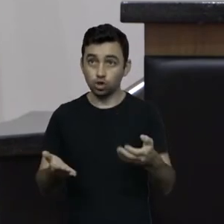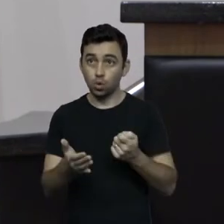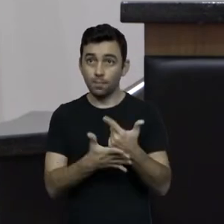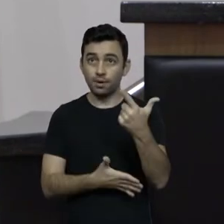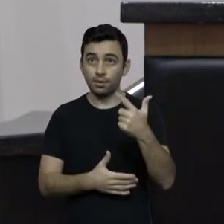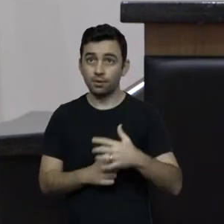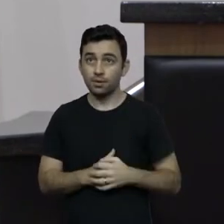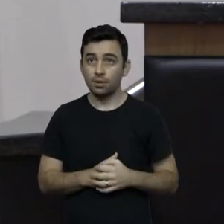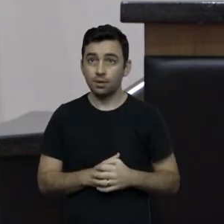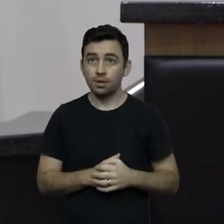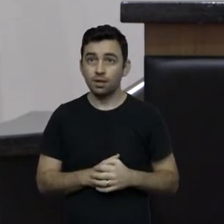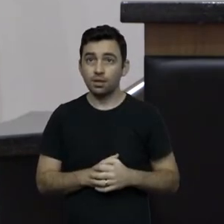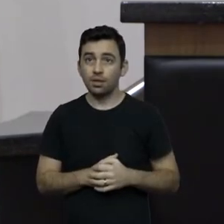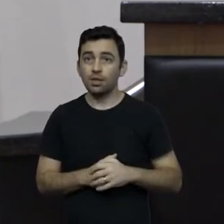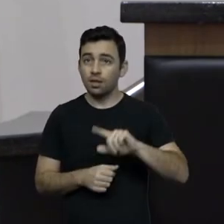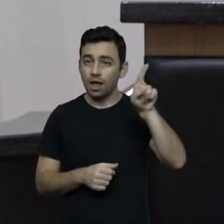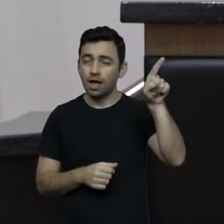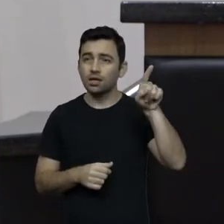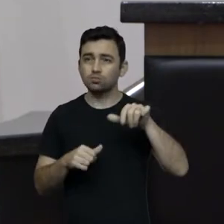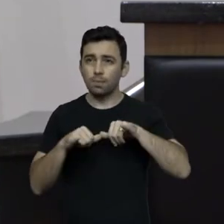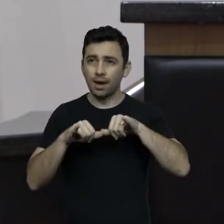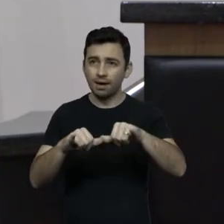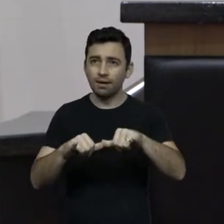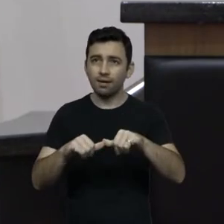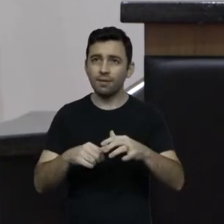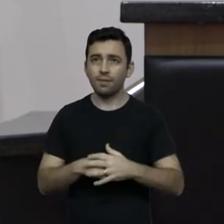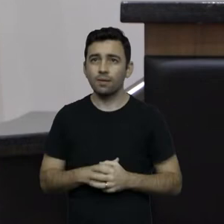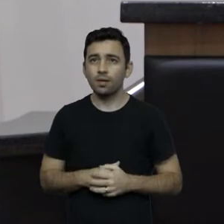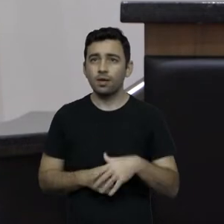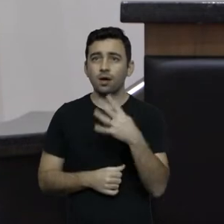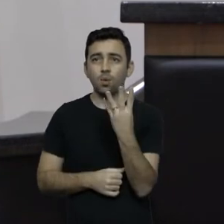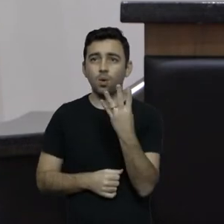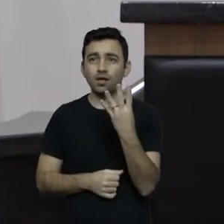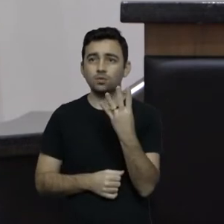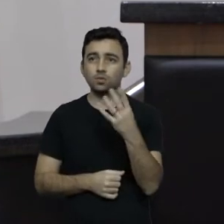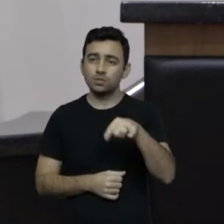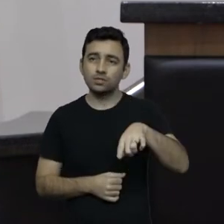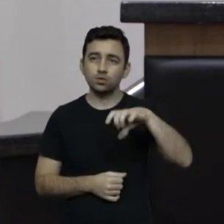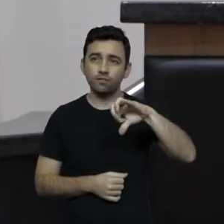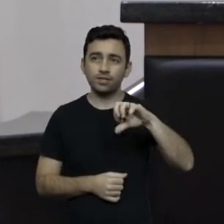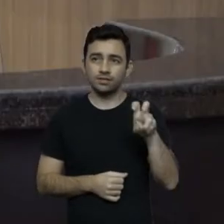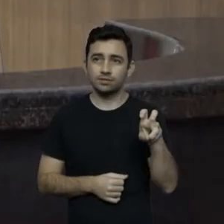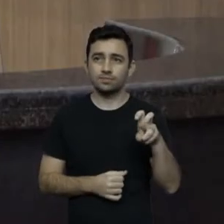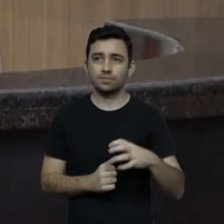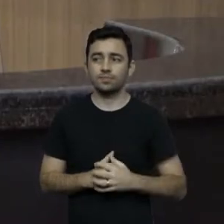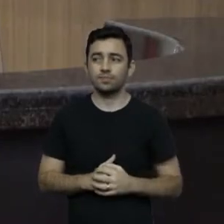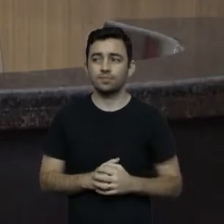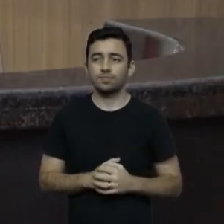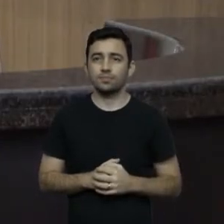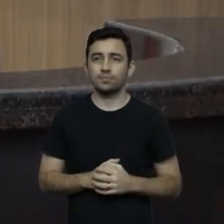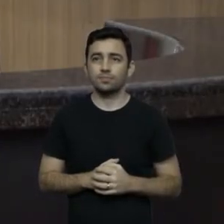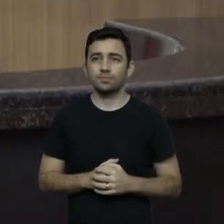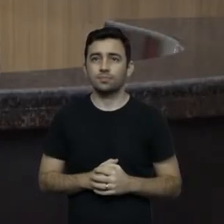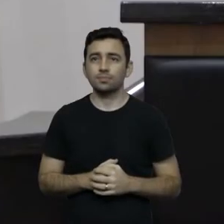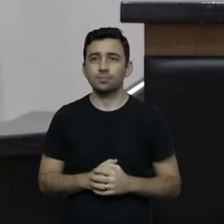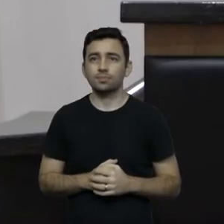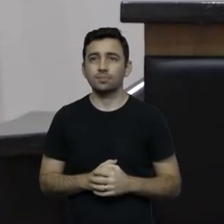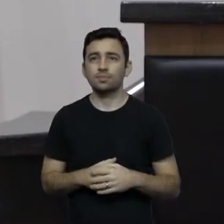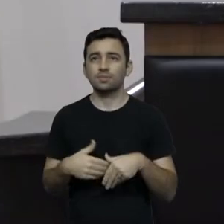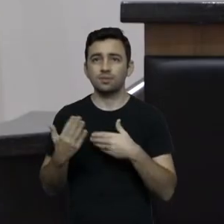vou comer caso de só um 14 95 eu comprei esse trigo